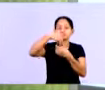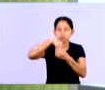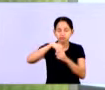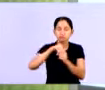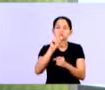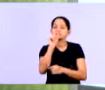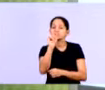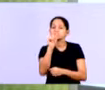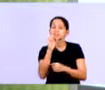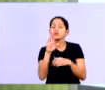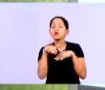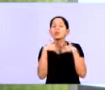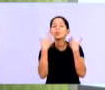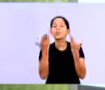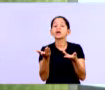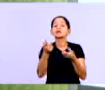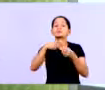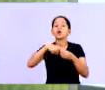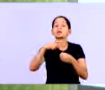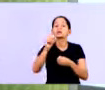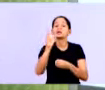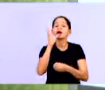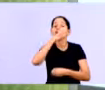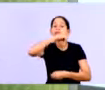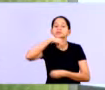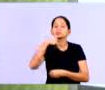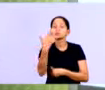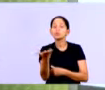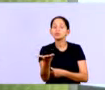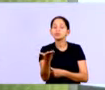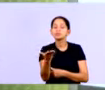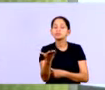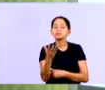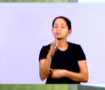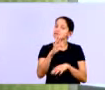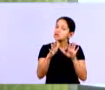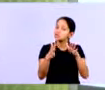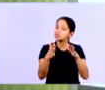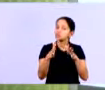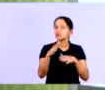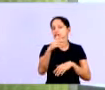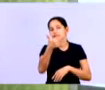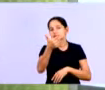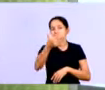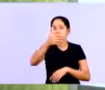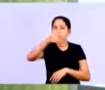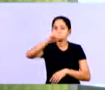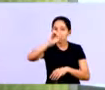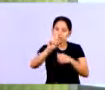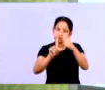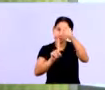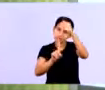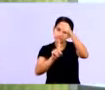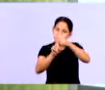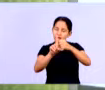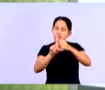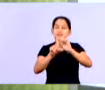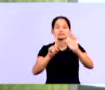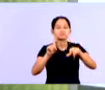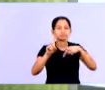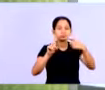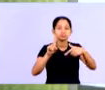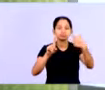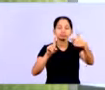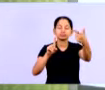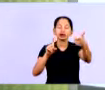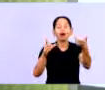tempo, né, payback, que é o retorno desse valor investido, durante 10 meses. É esses 10 meses que